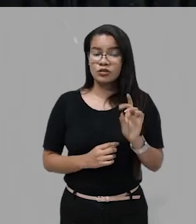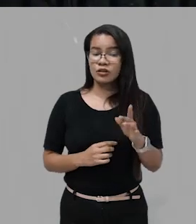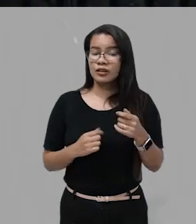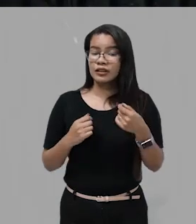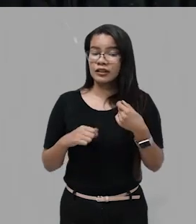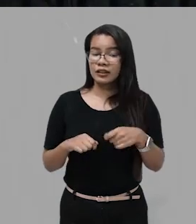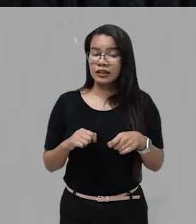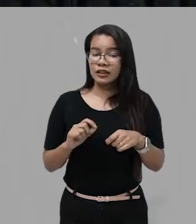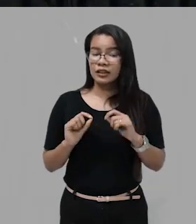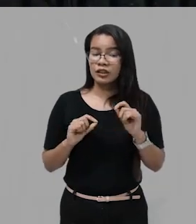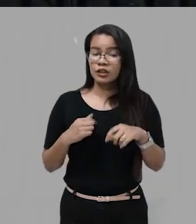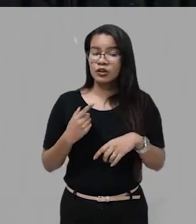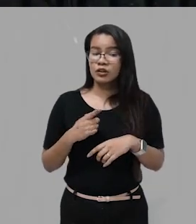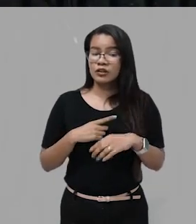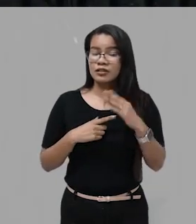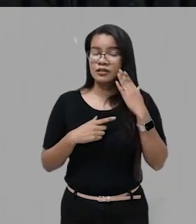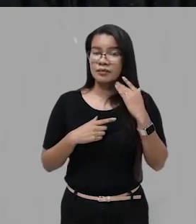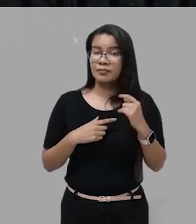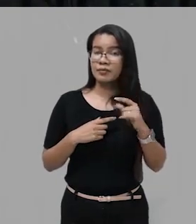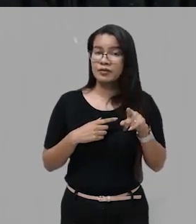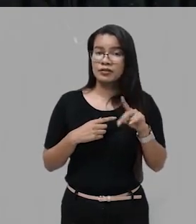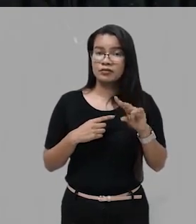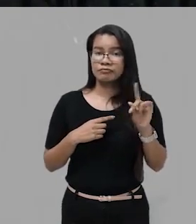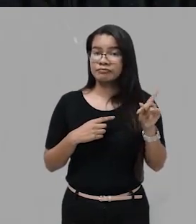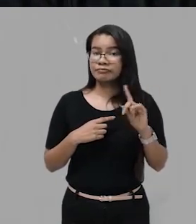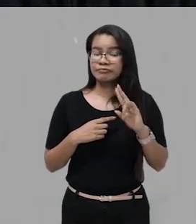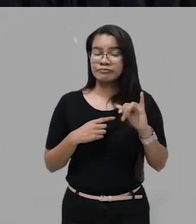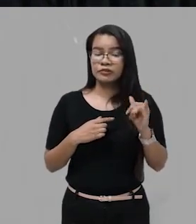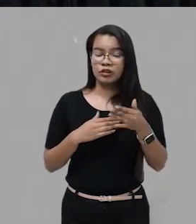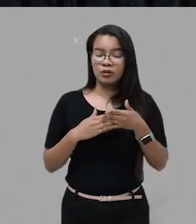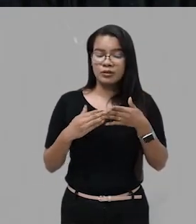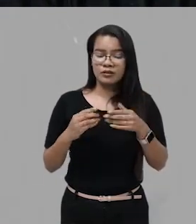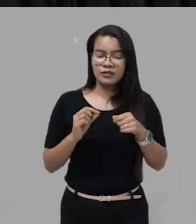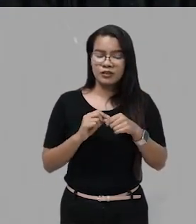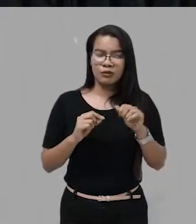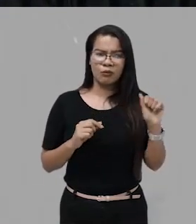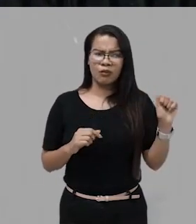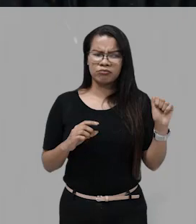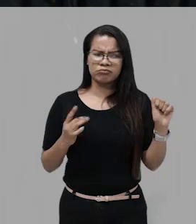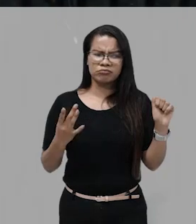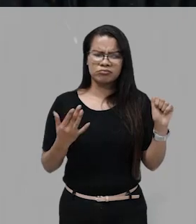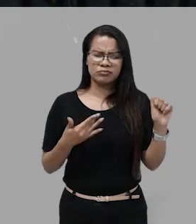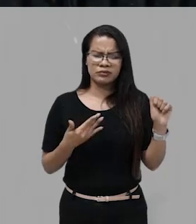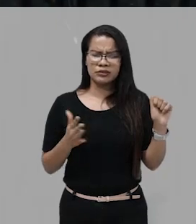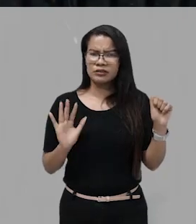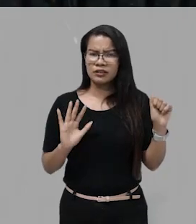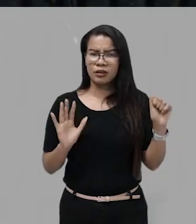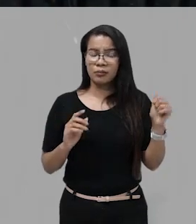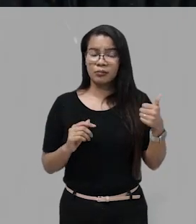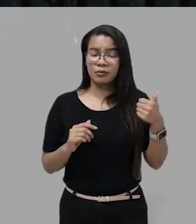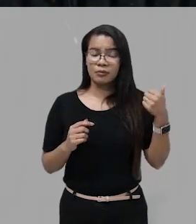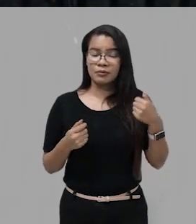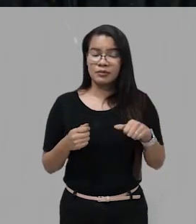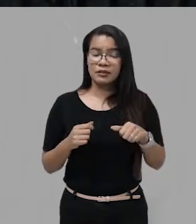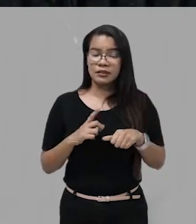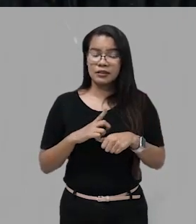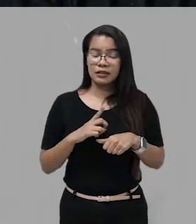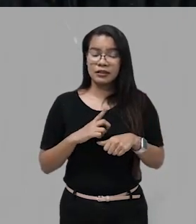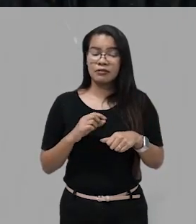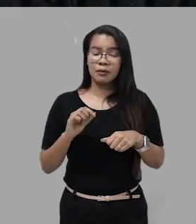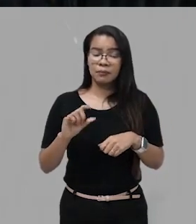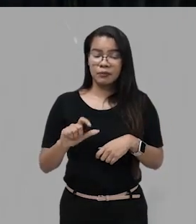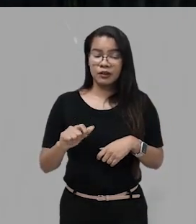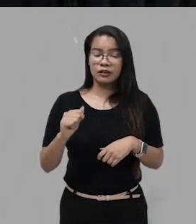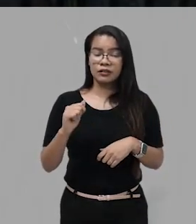a gente sabe que você não vai começar fazendo um A do nada. Você tem que primeiro ter uma pegada no